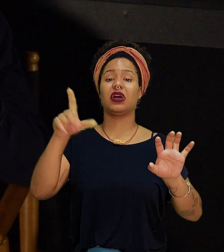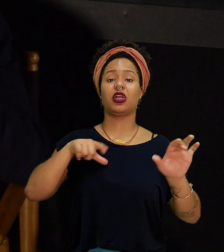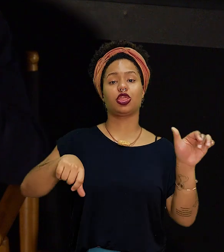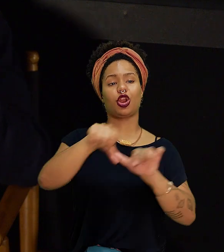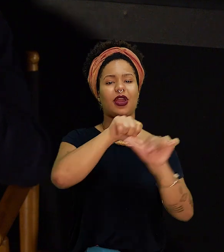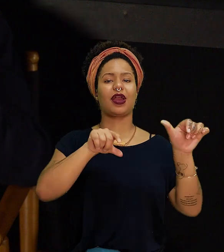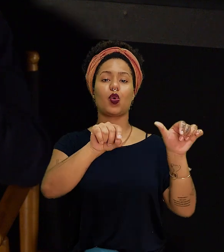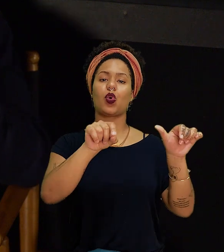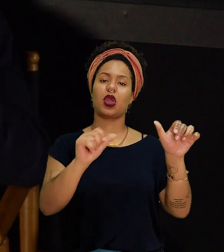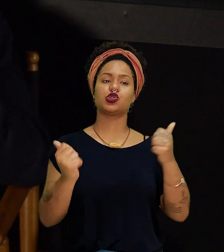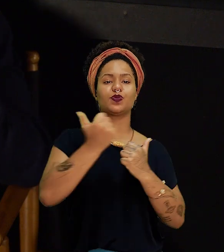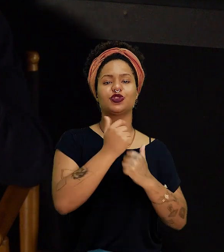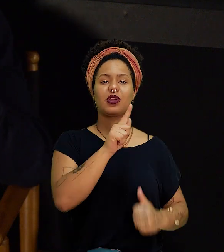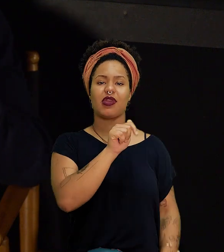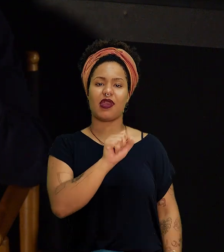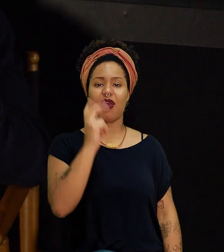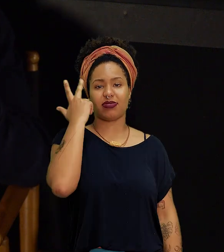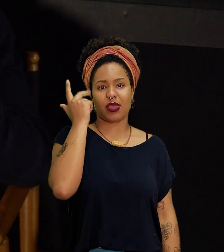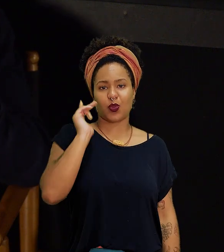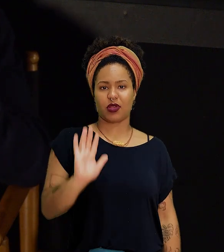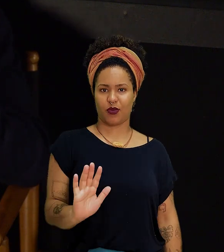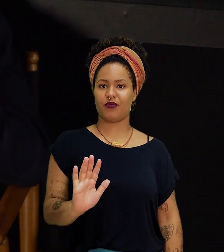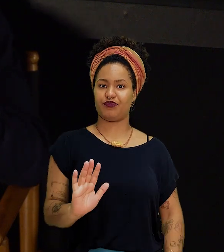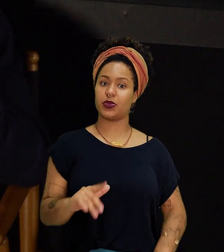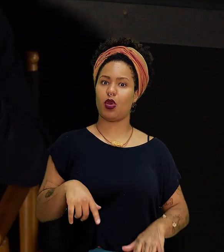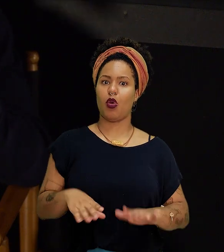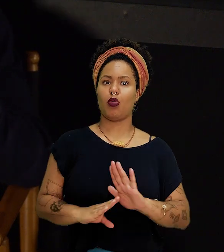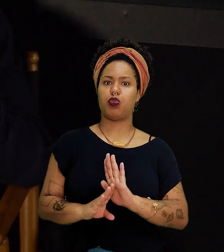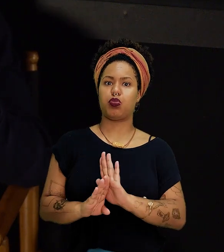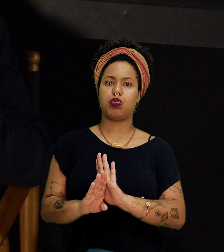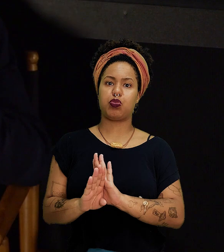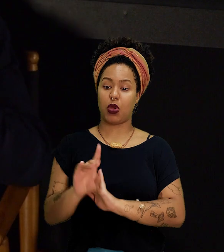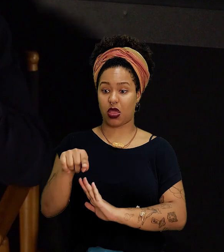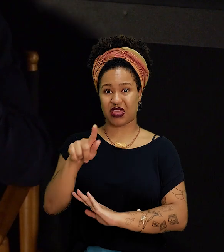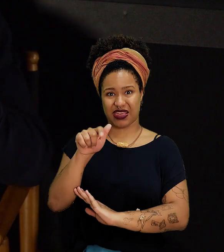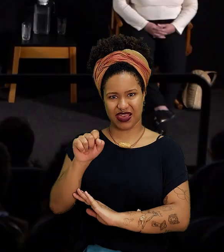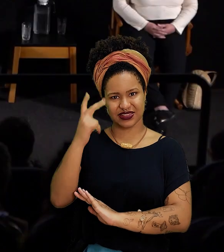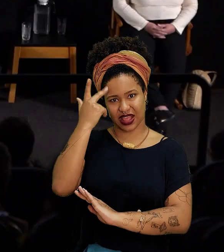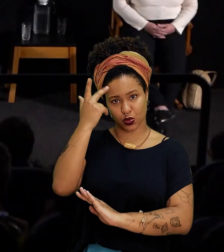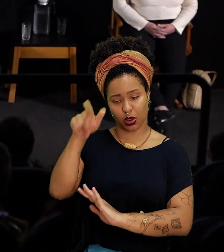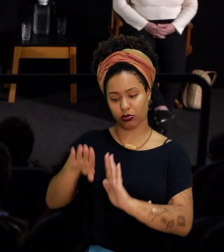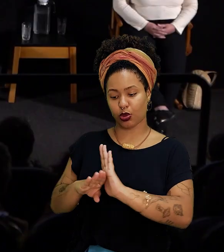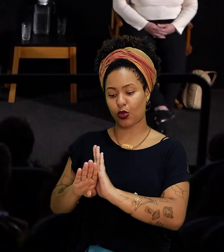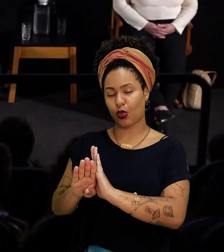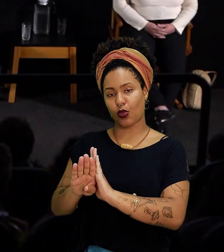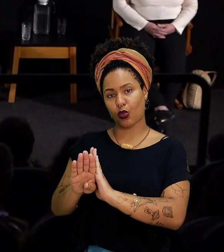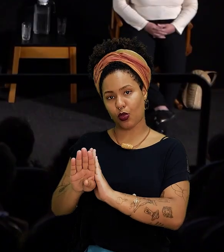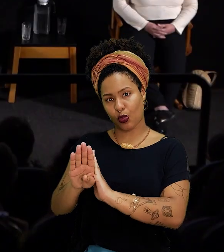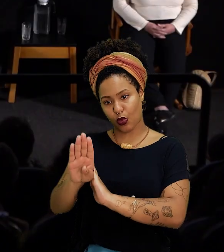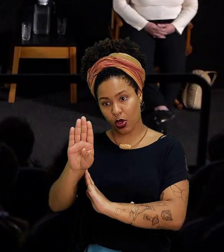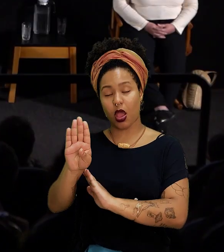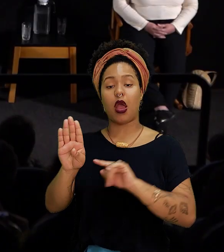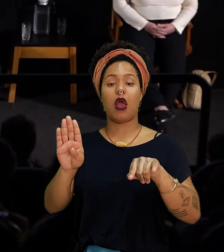trocado por gás natural. Então, o gás natural cresce na mesma proporção em que o consumo